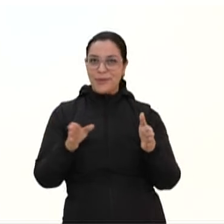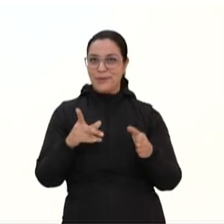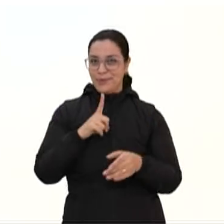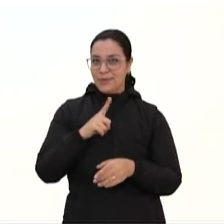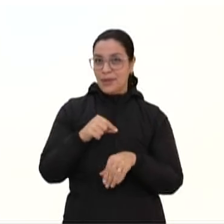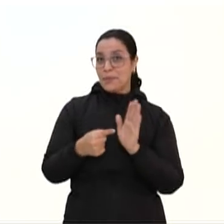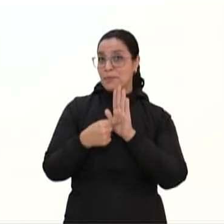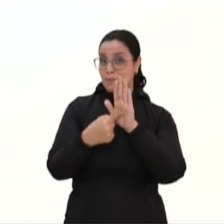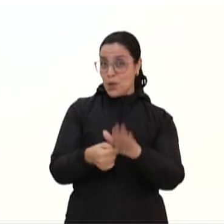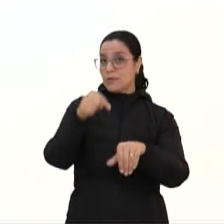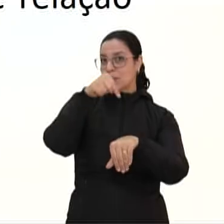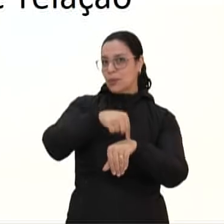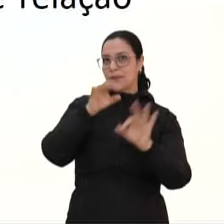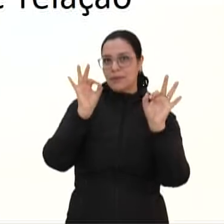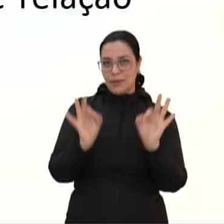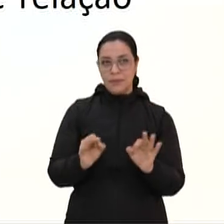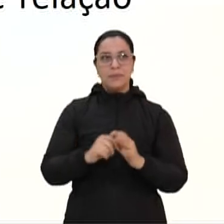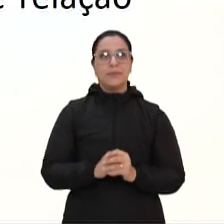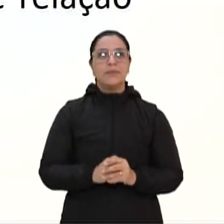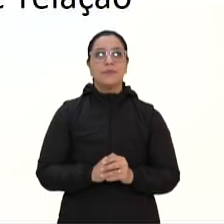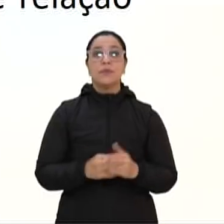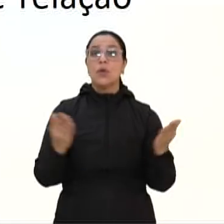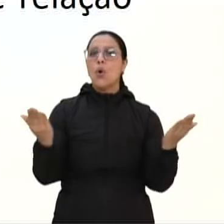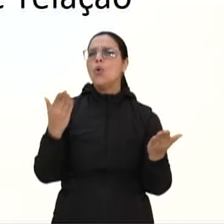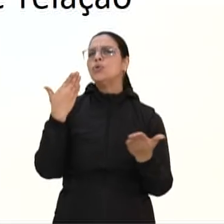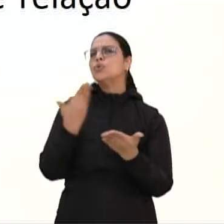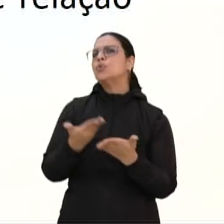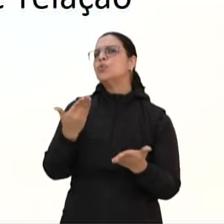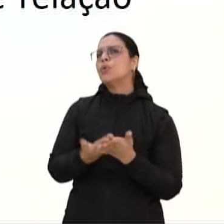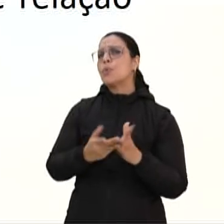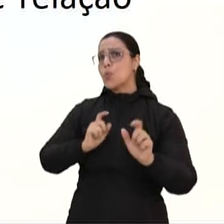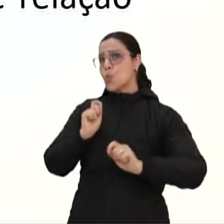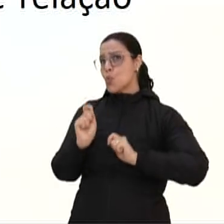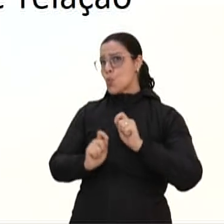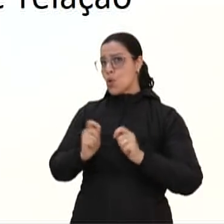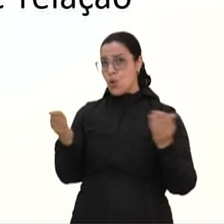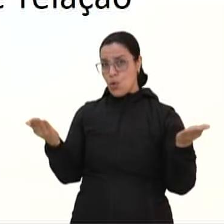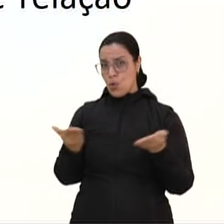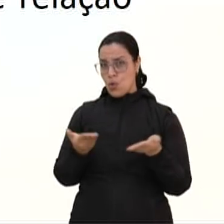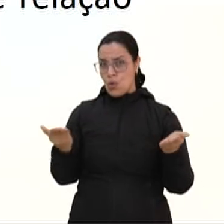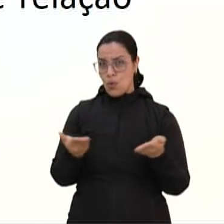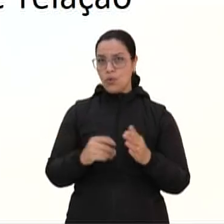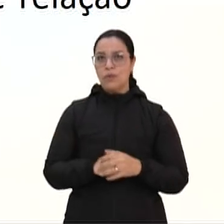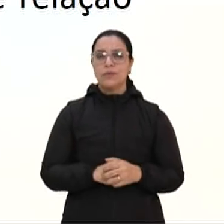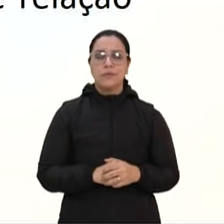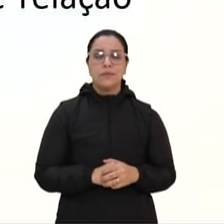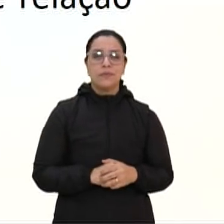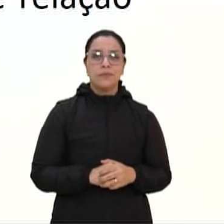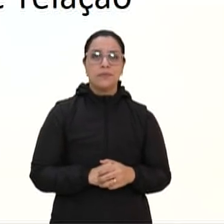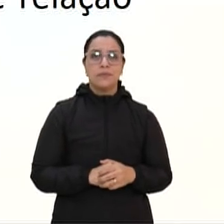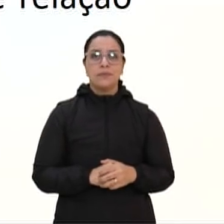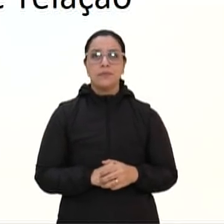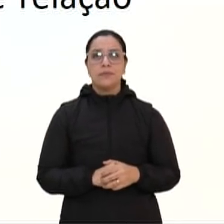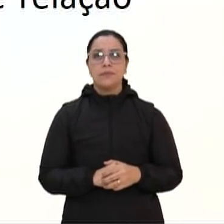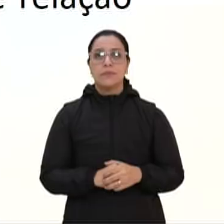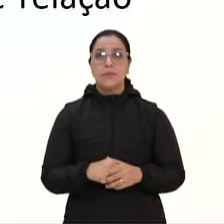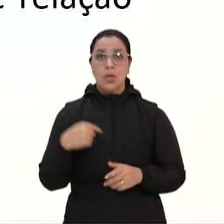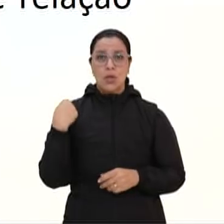conformidade. E mais, comparativa estabelece comparação. Consecutiva, que nós vimos, exprime